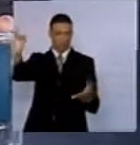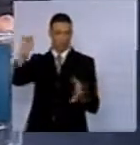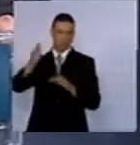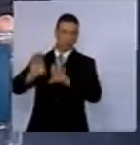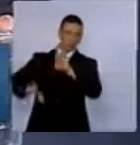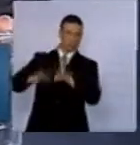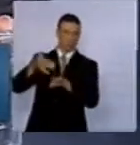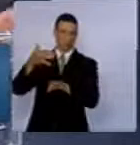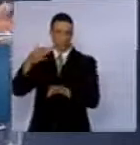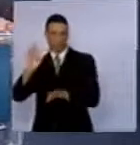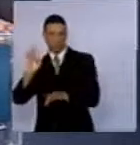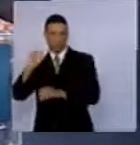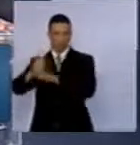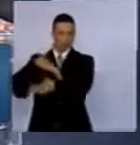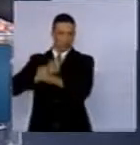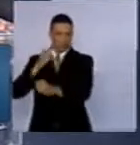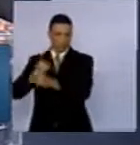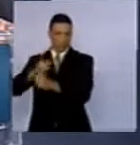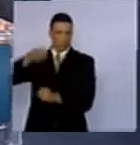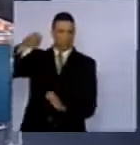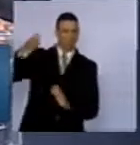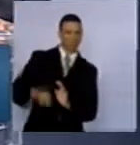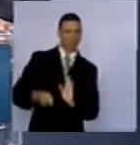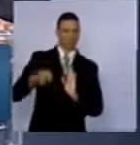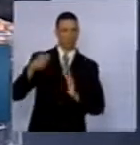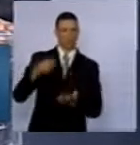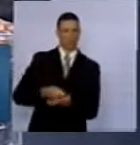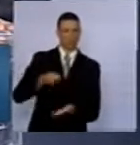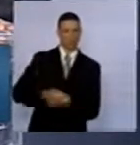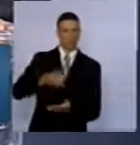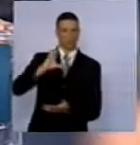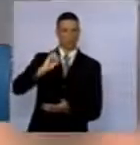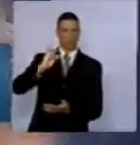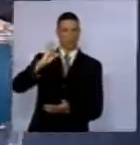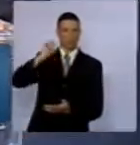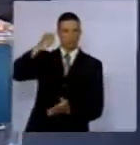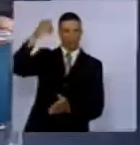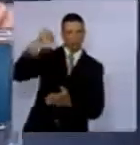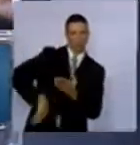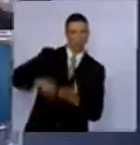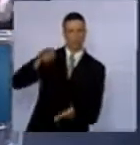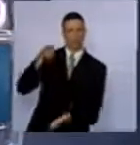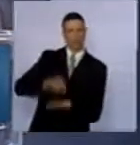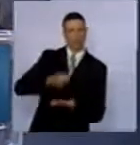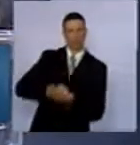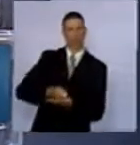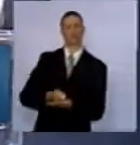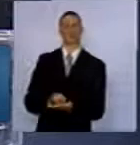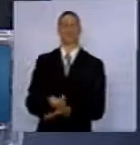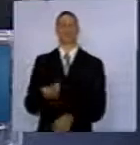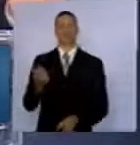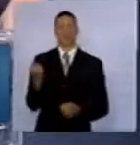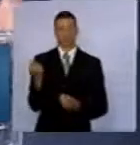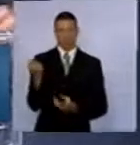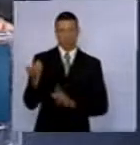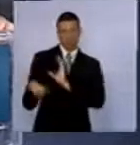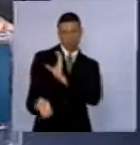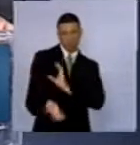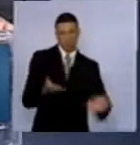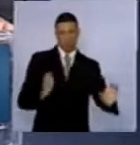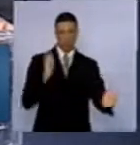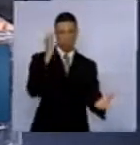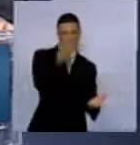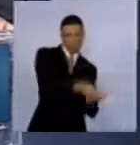10, que estabelece essa obrigatoriedade de cota. Os recursos são extremamente relevantes, fazendo em caso que os canais vão